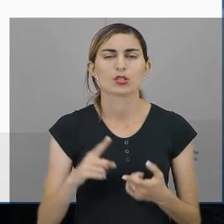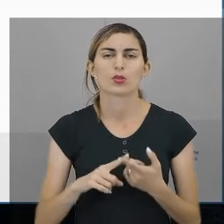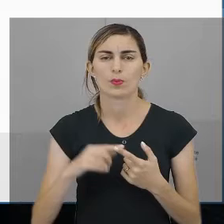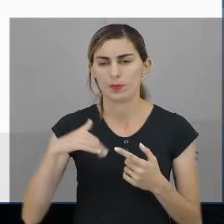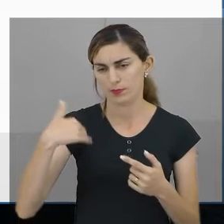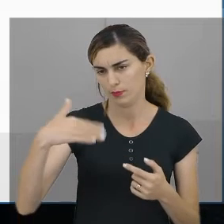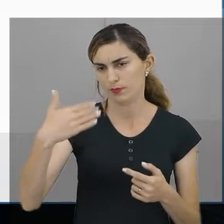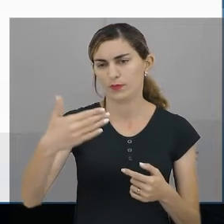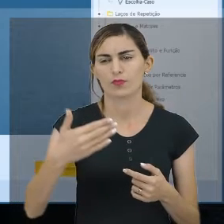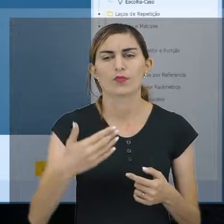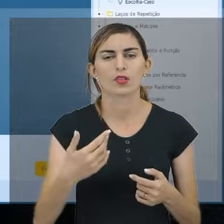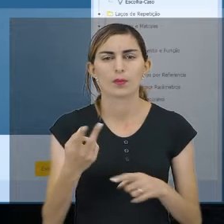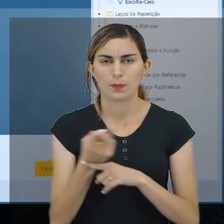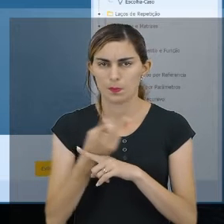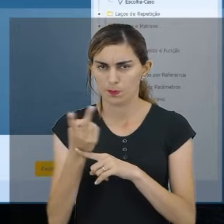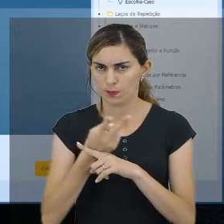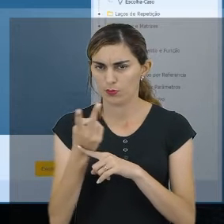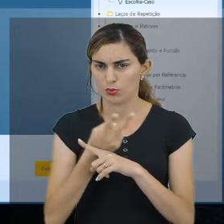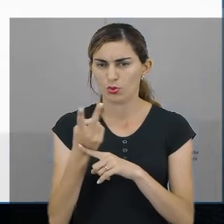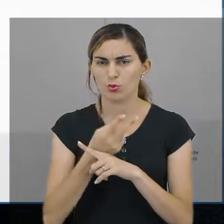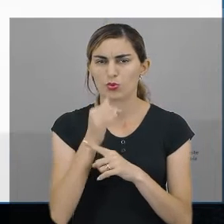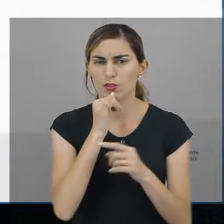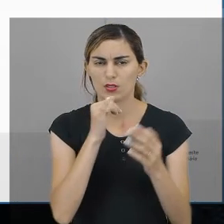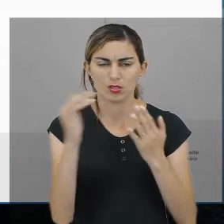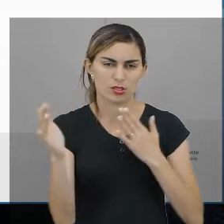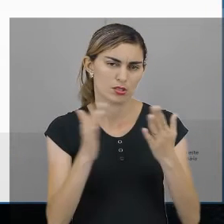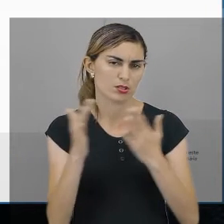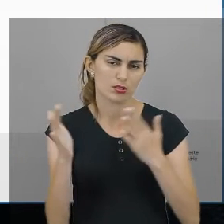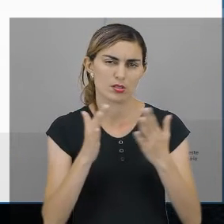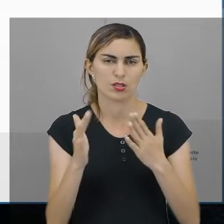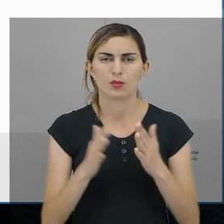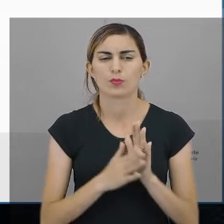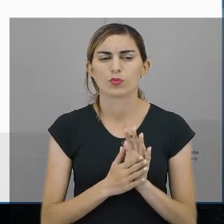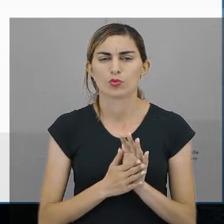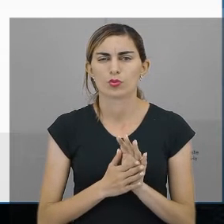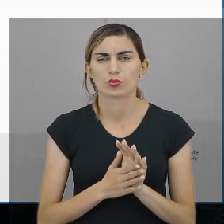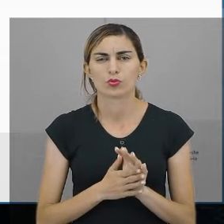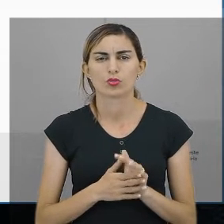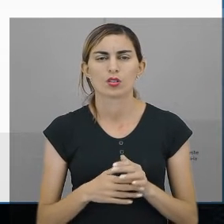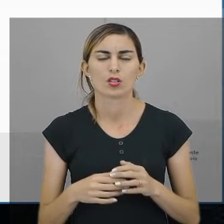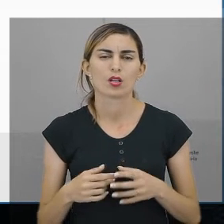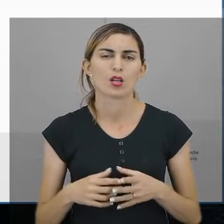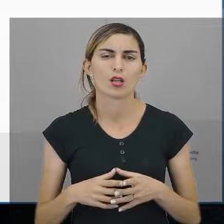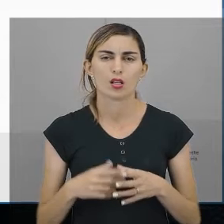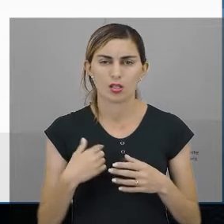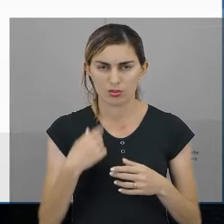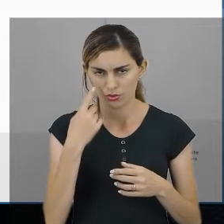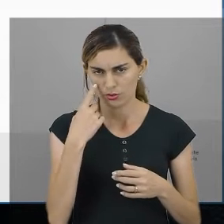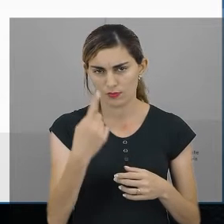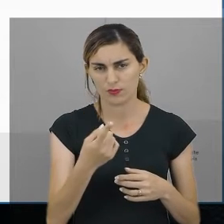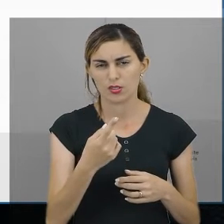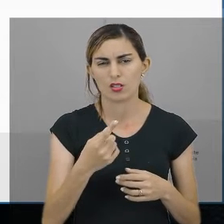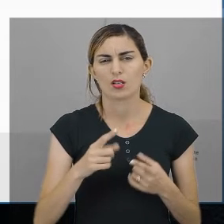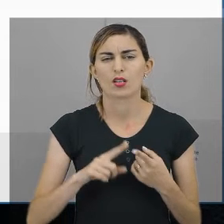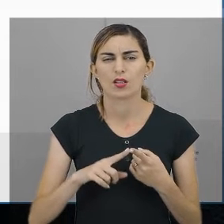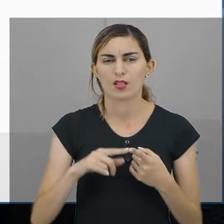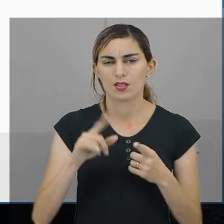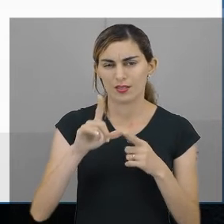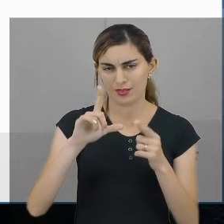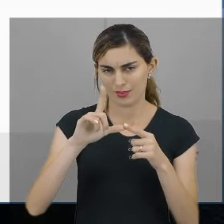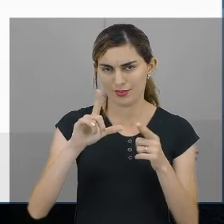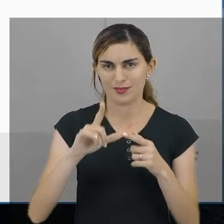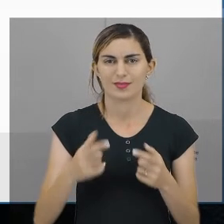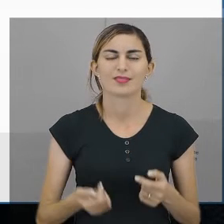adiante. Vamos procurar aqui mais exemplos do uso de operadores relacionais. No exemplo vogal, a gente tem aqui de